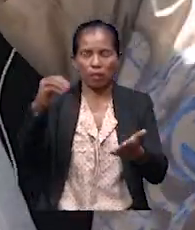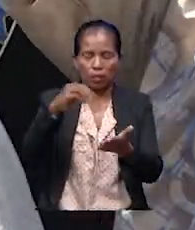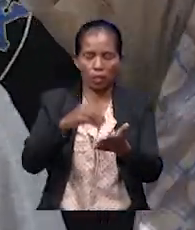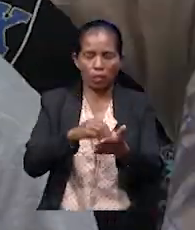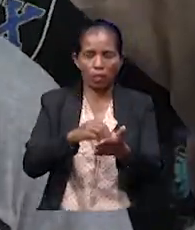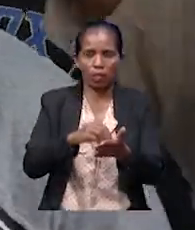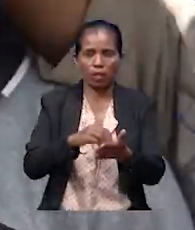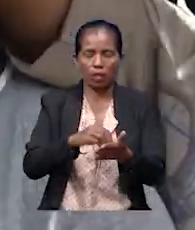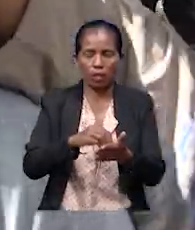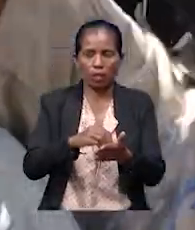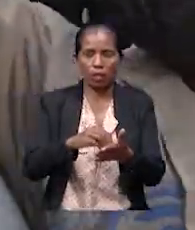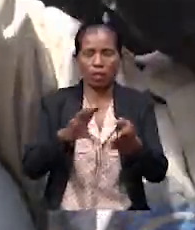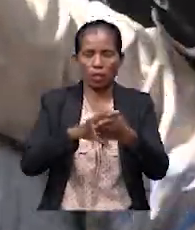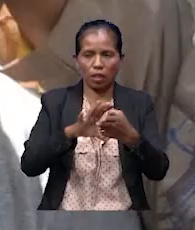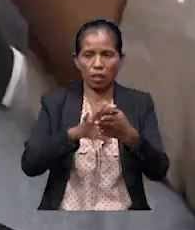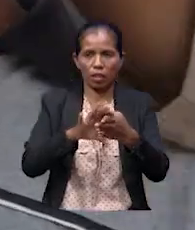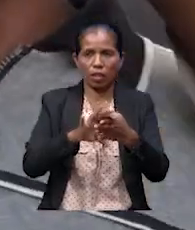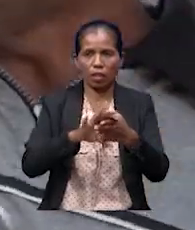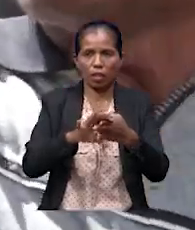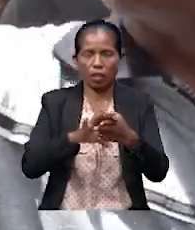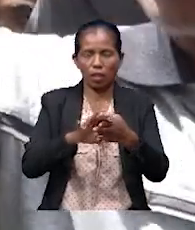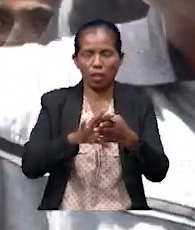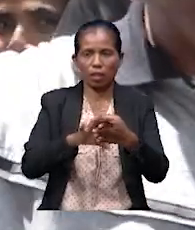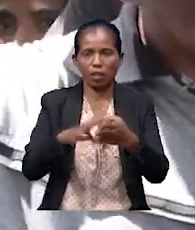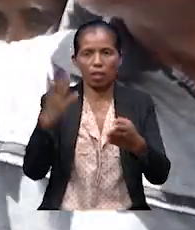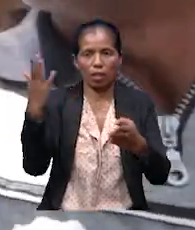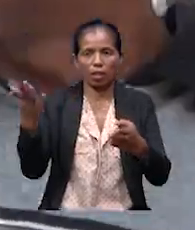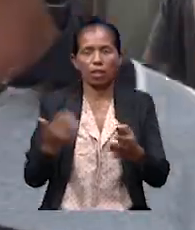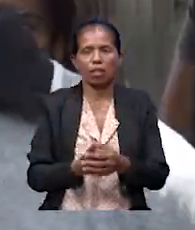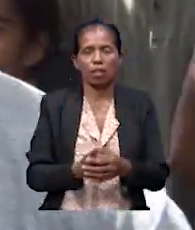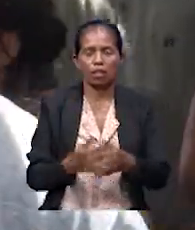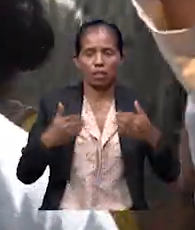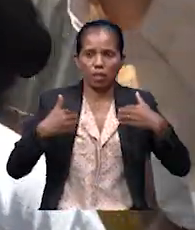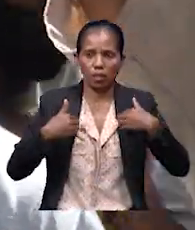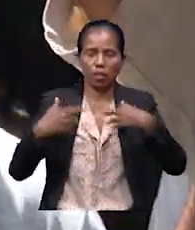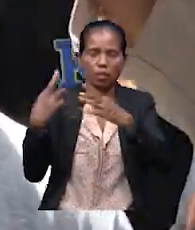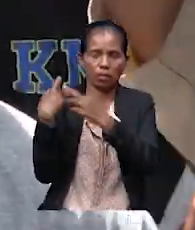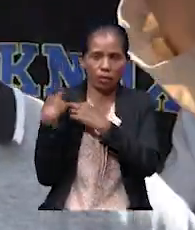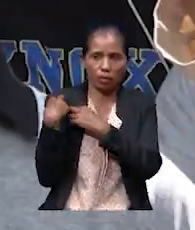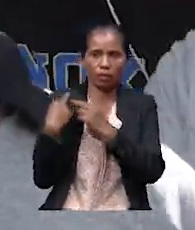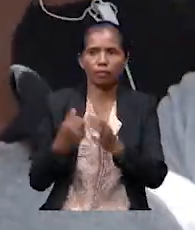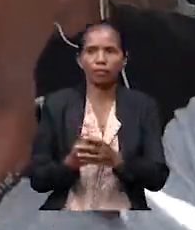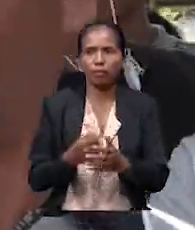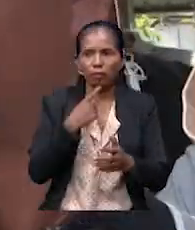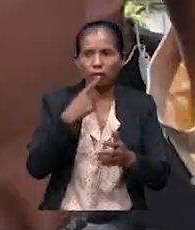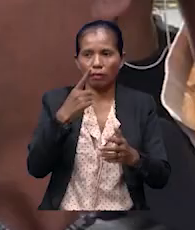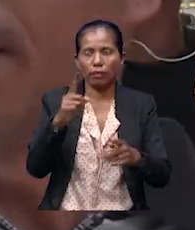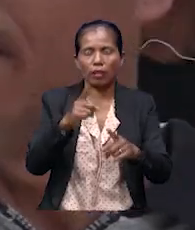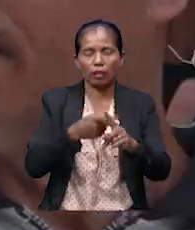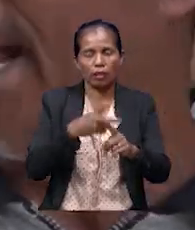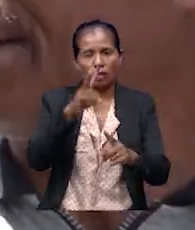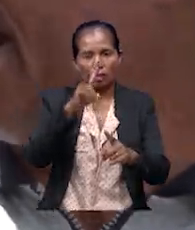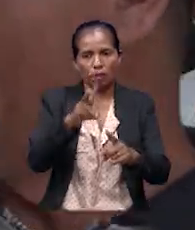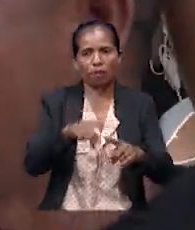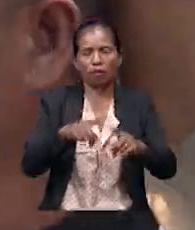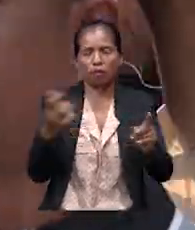sirania pedido hirakne vai ia sirane be responsável ba dane balum ne kata fulan ro antes mas